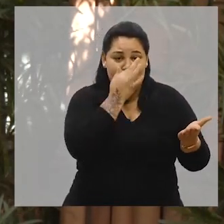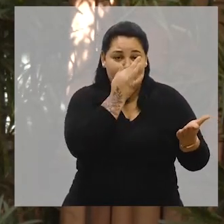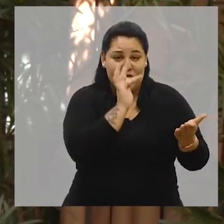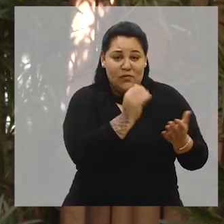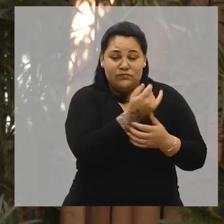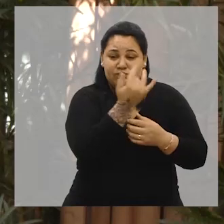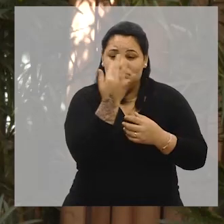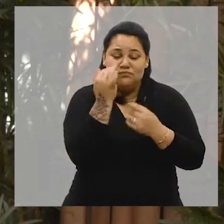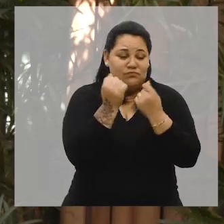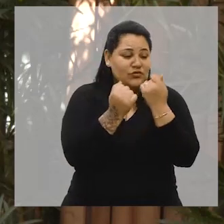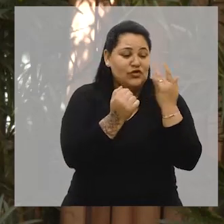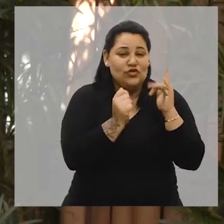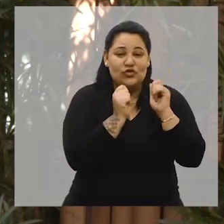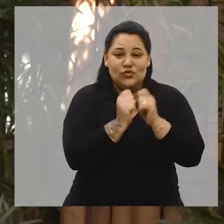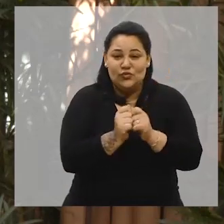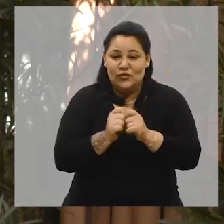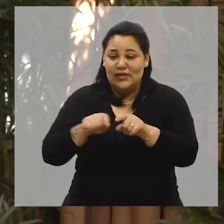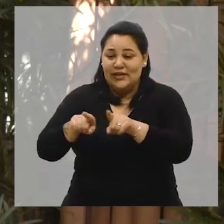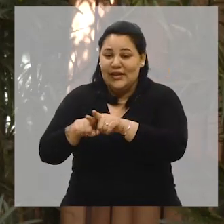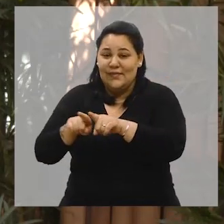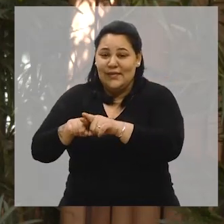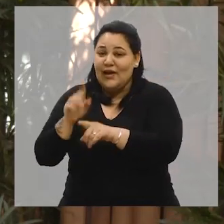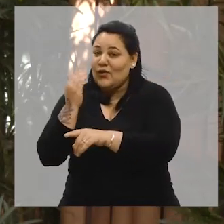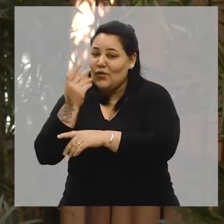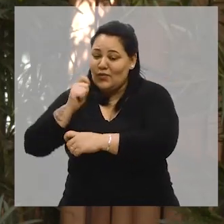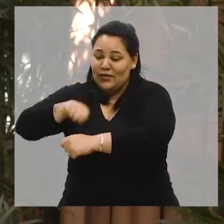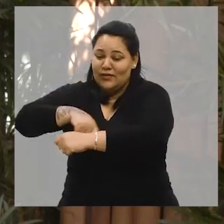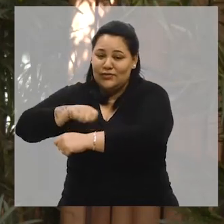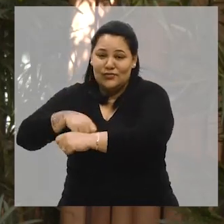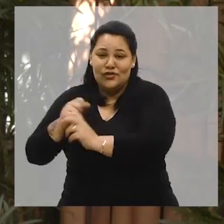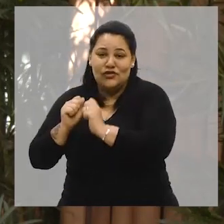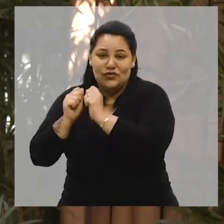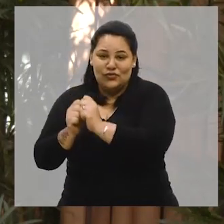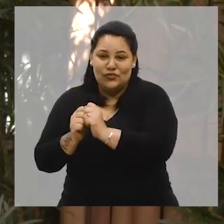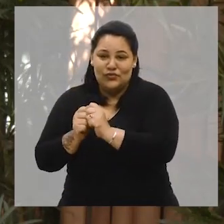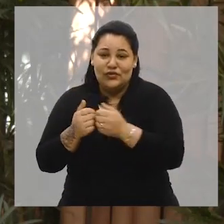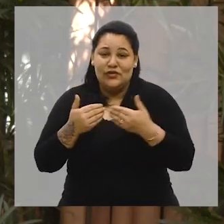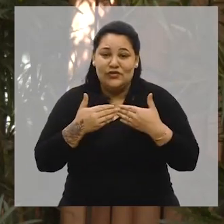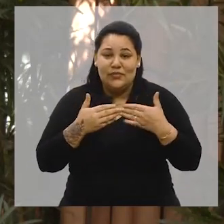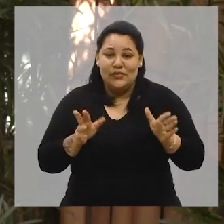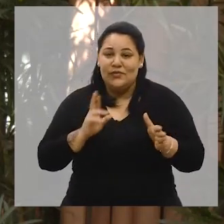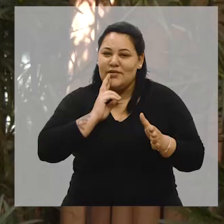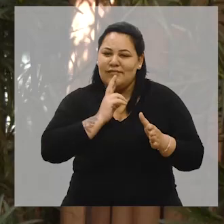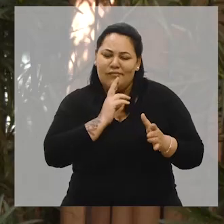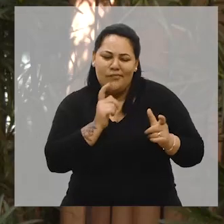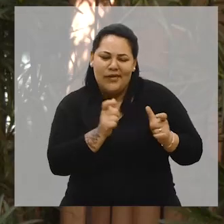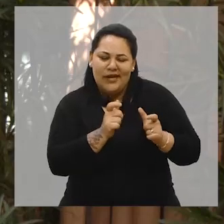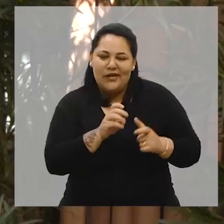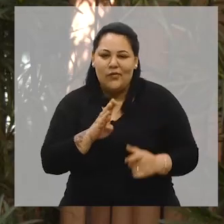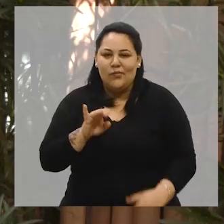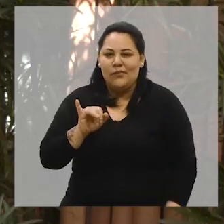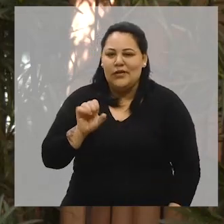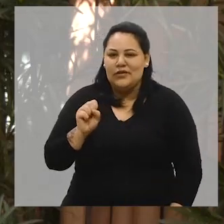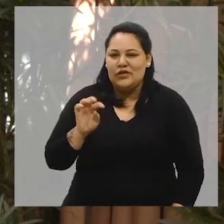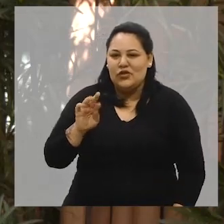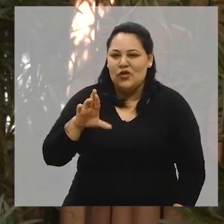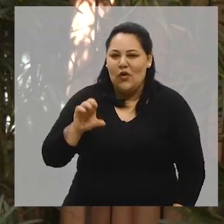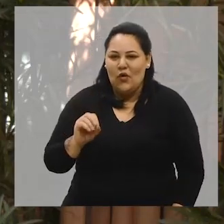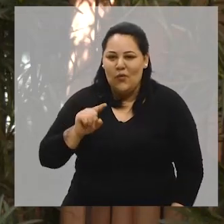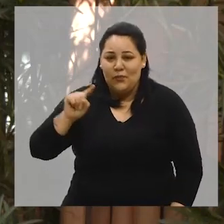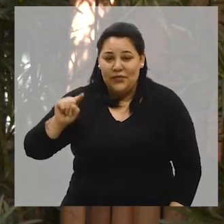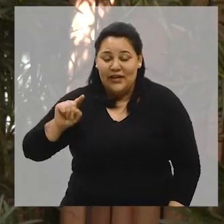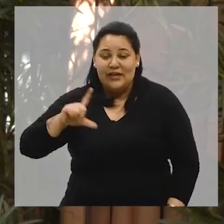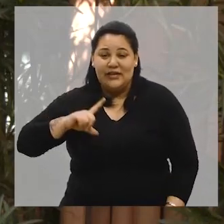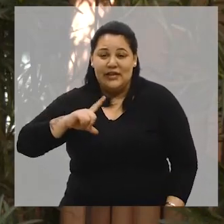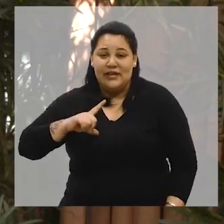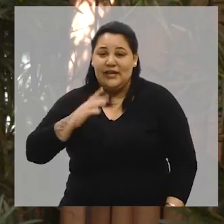as folhagens e a gastronomia. Então, a gente abriu um café, um pequeno bistrô, que servimos cafés, lanches. Agora, a gente